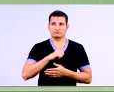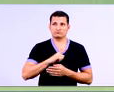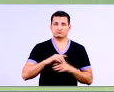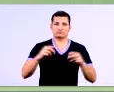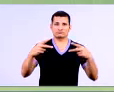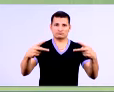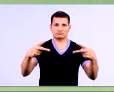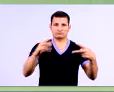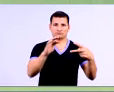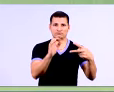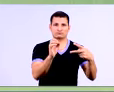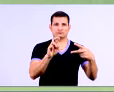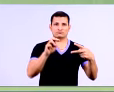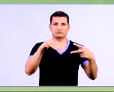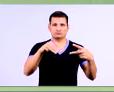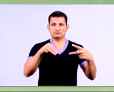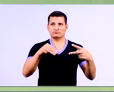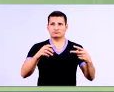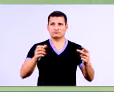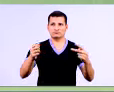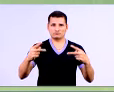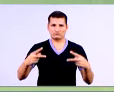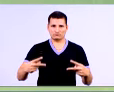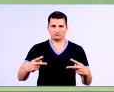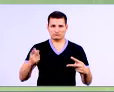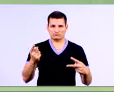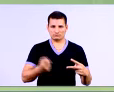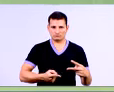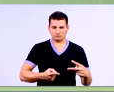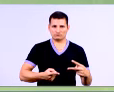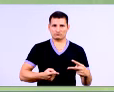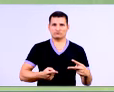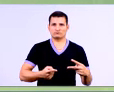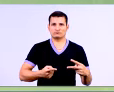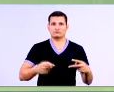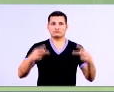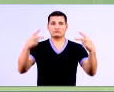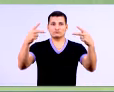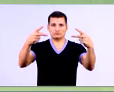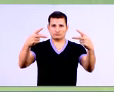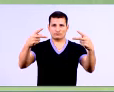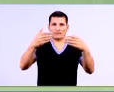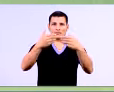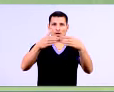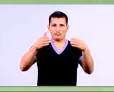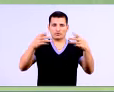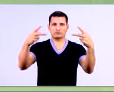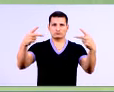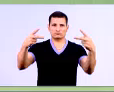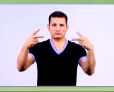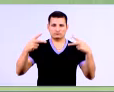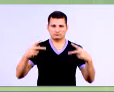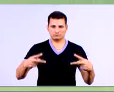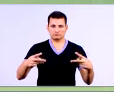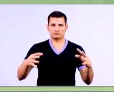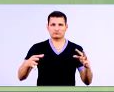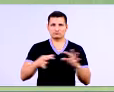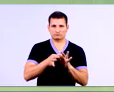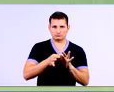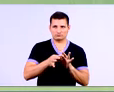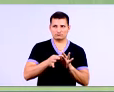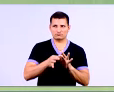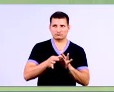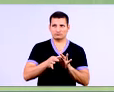nós temos o form que fecha. Então eu abri e fechei a tag. A action, observe aqui